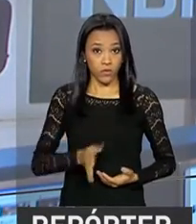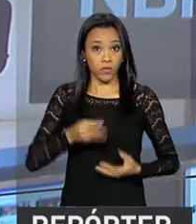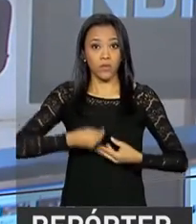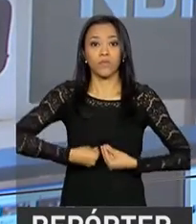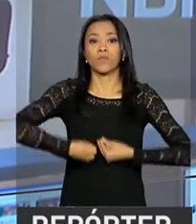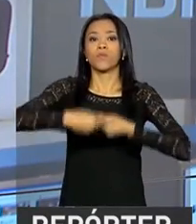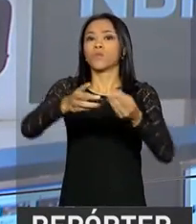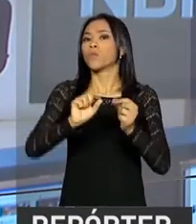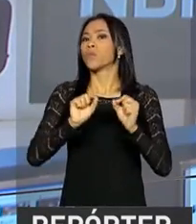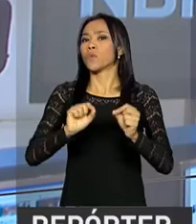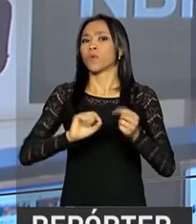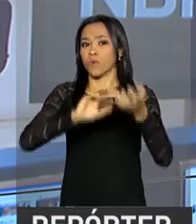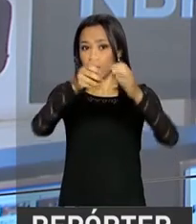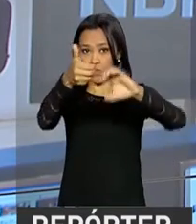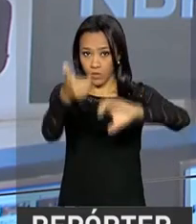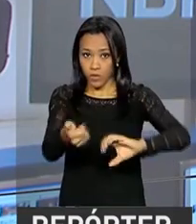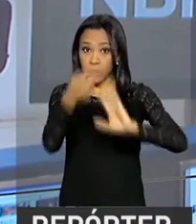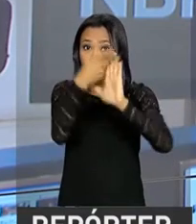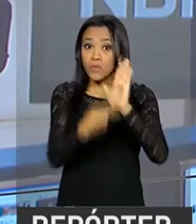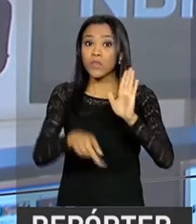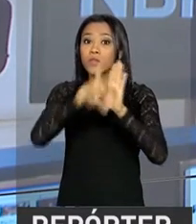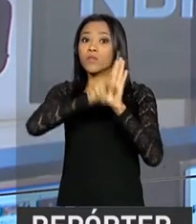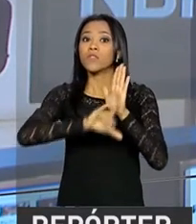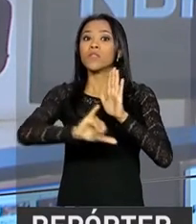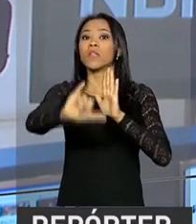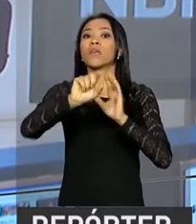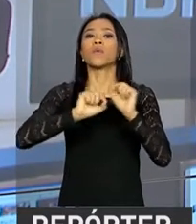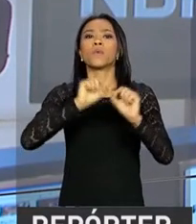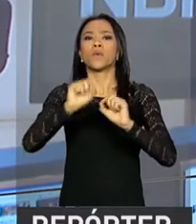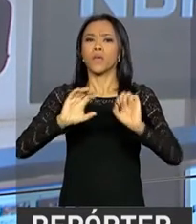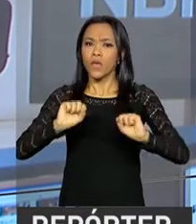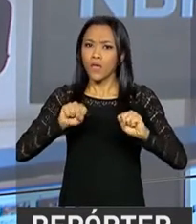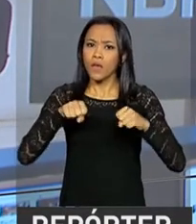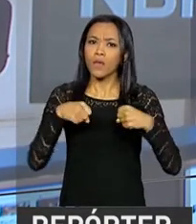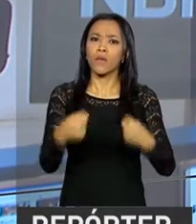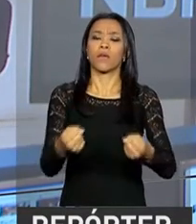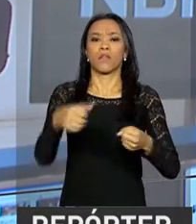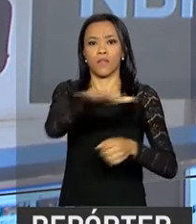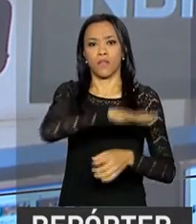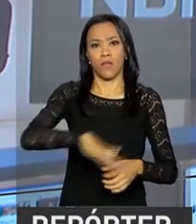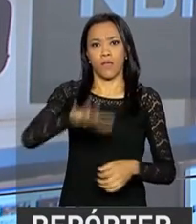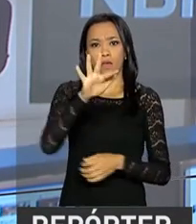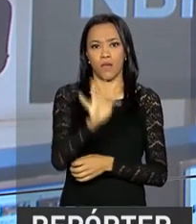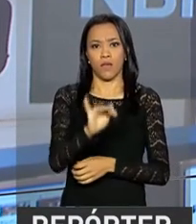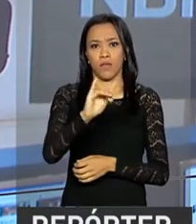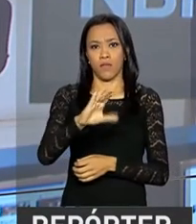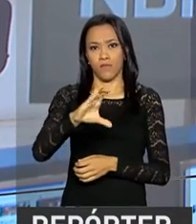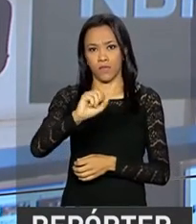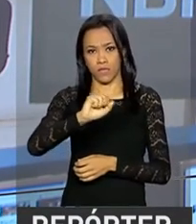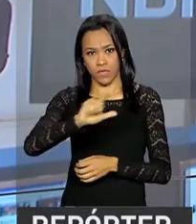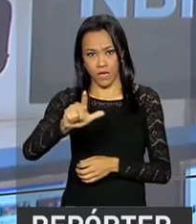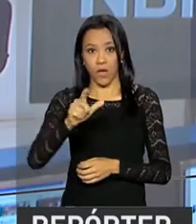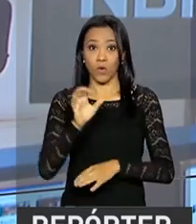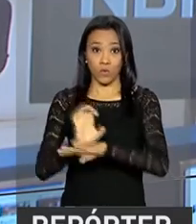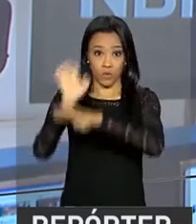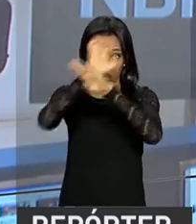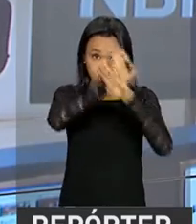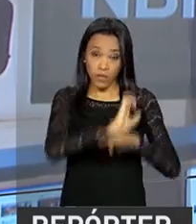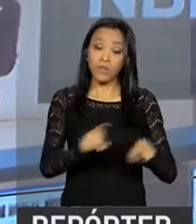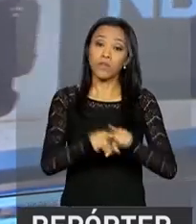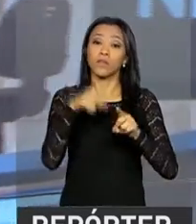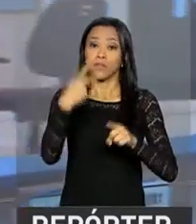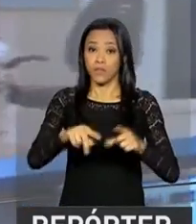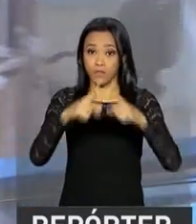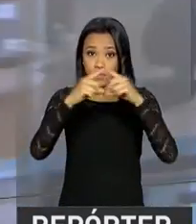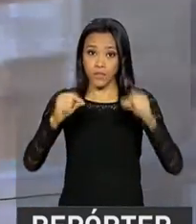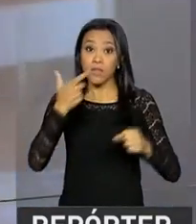o projeto de lei que institui o regime de recuperação fiscal dos estados e do distrito federal quem